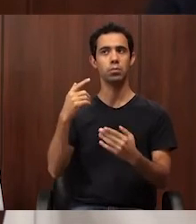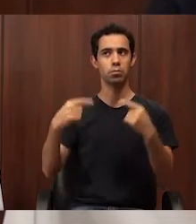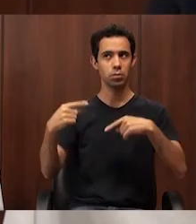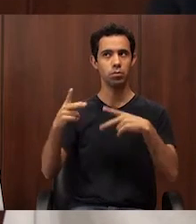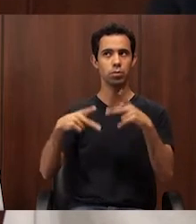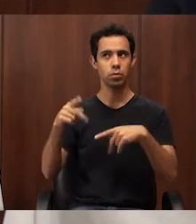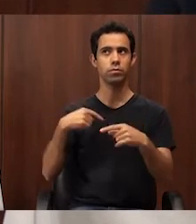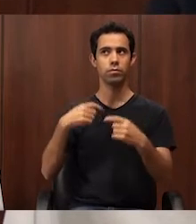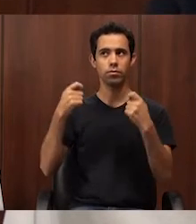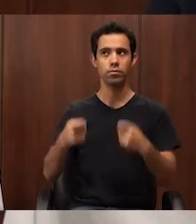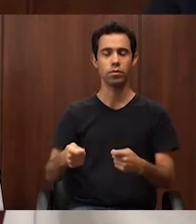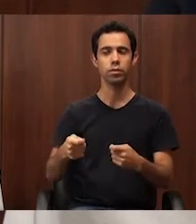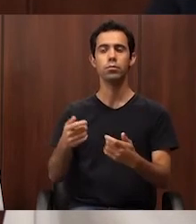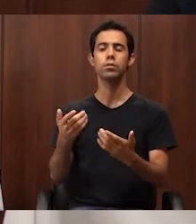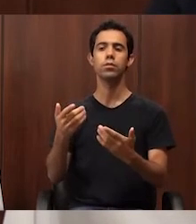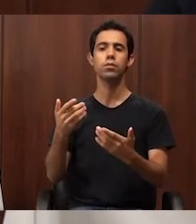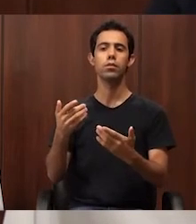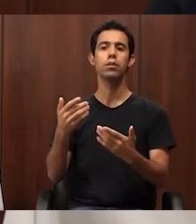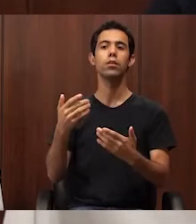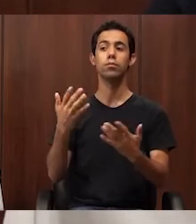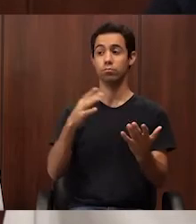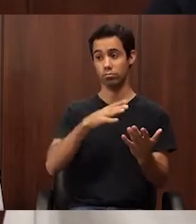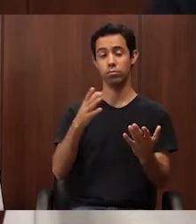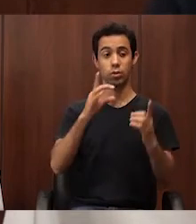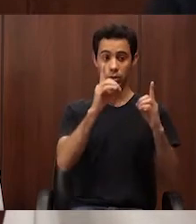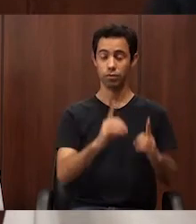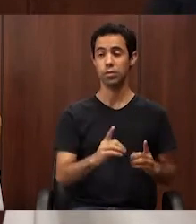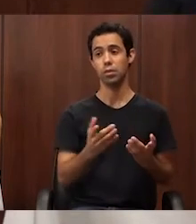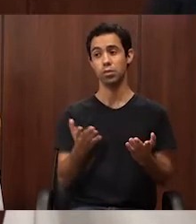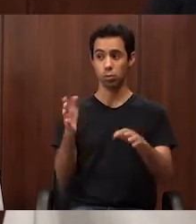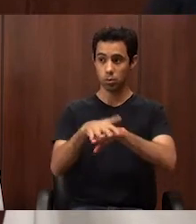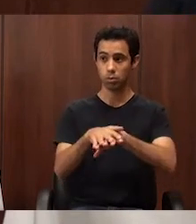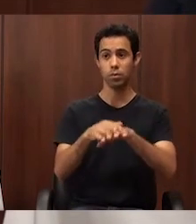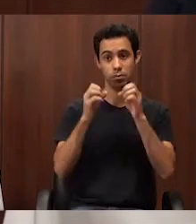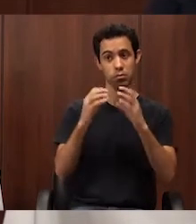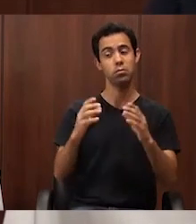educação, essas questões naturalmente vão sair do judiciário.